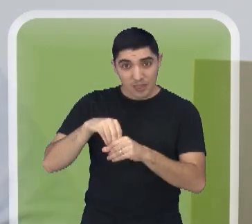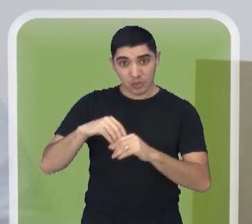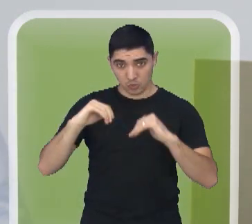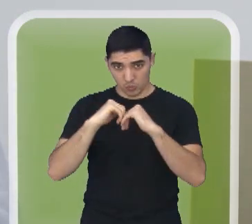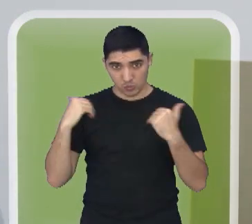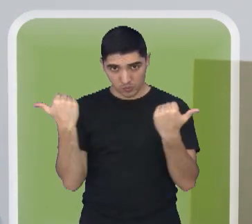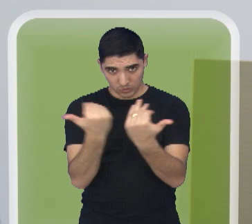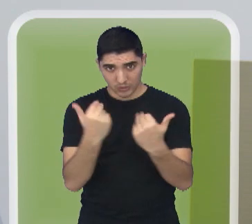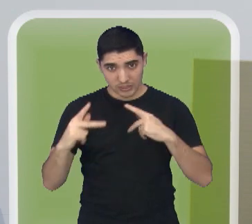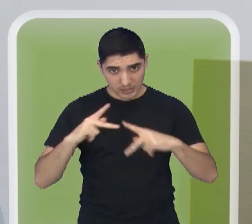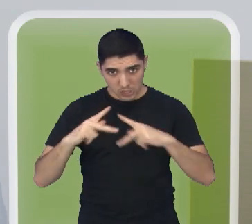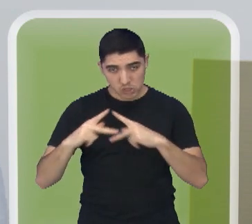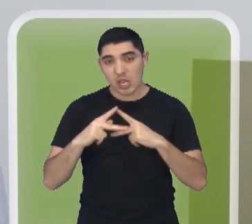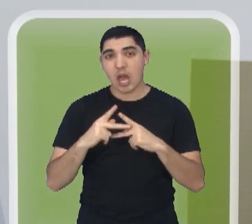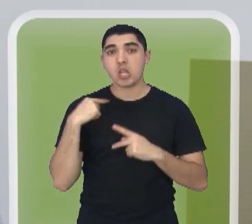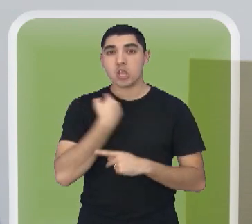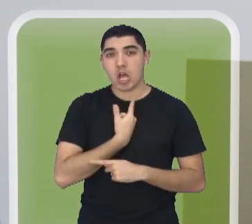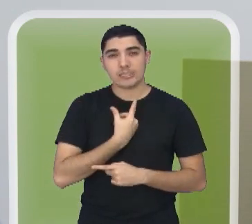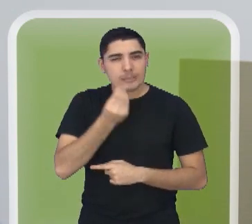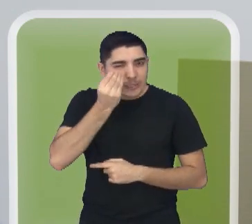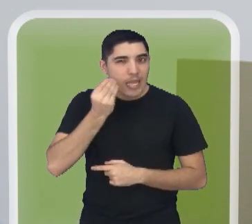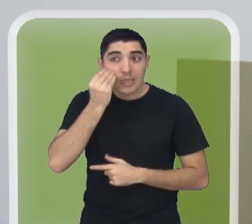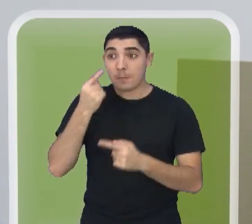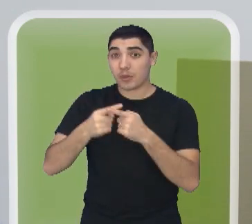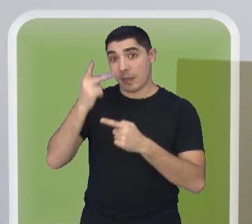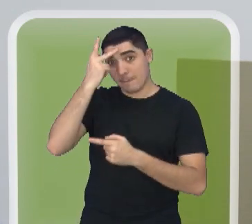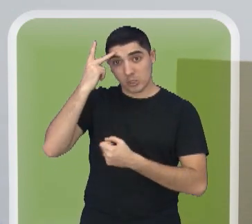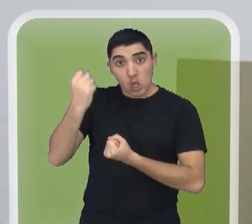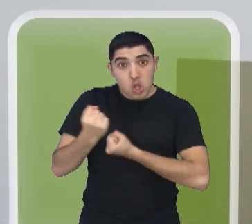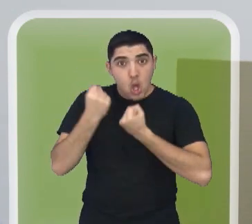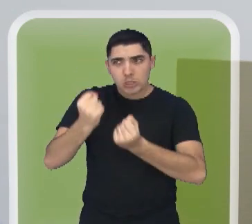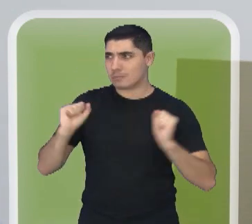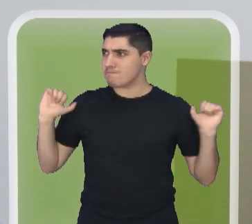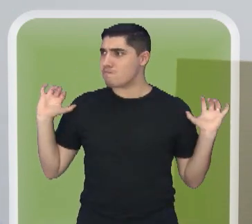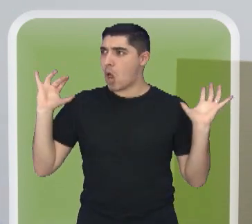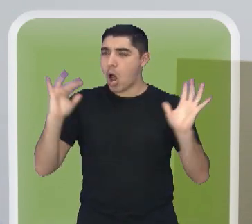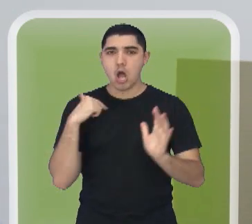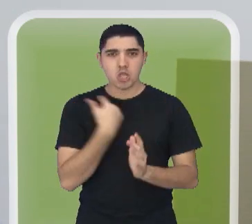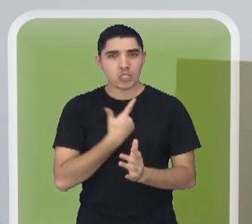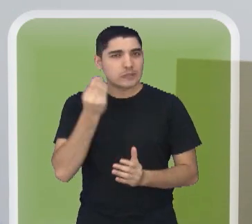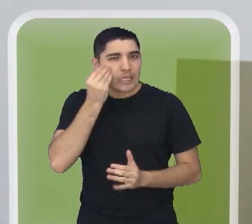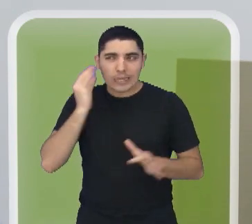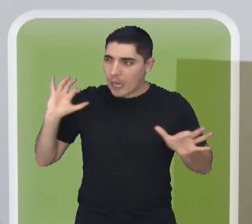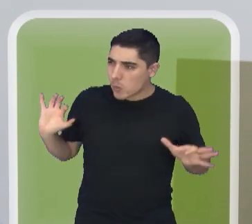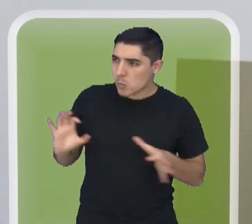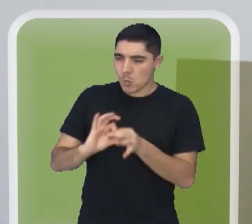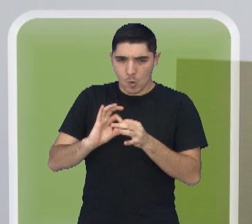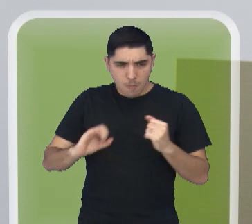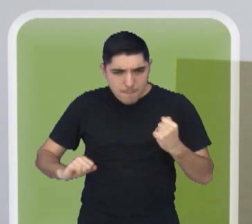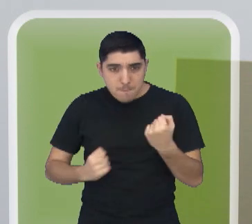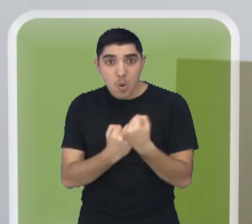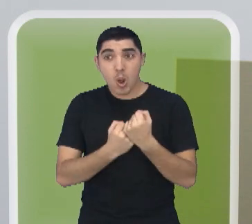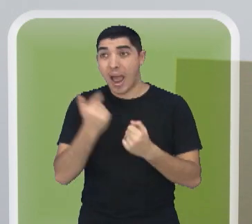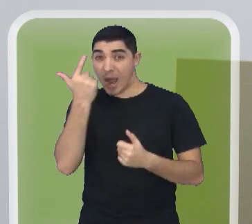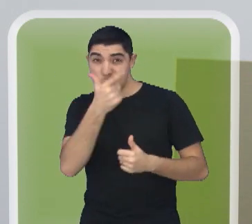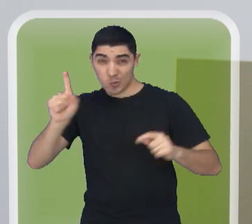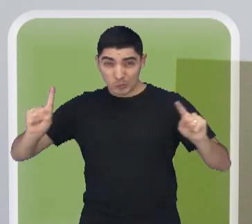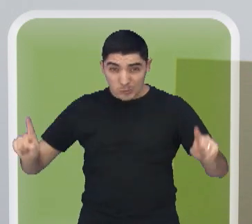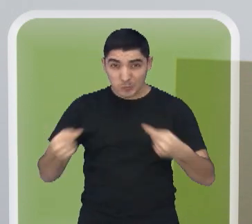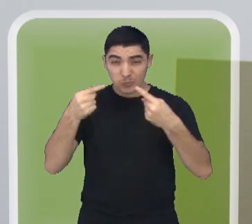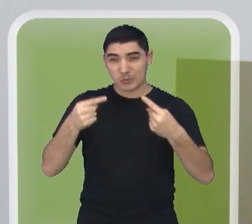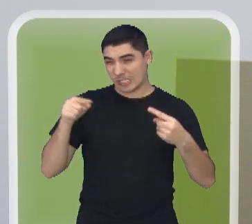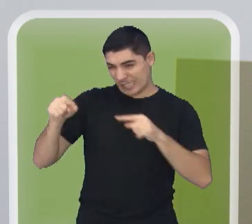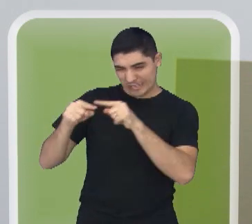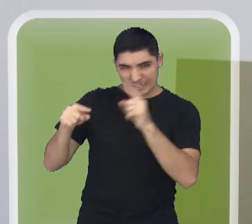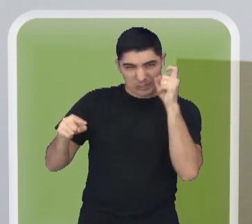adversário, com uma torcida, um ambiente favorável. Acho que isso aconteceu. E aí foi uma sequência, né? Claro, depois ir para um mata-mata e a